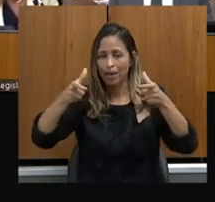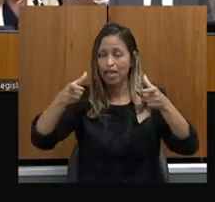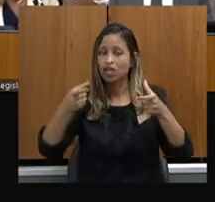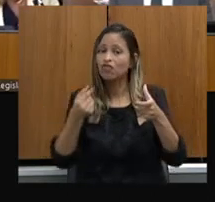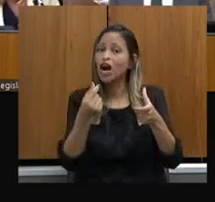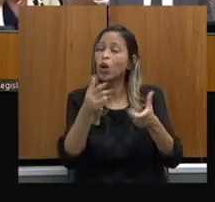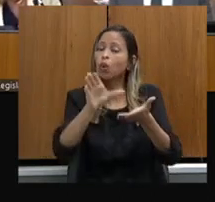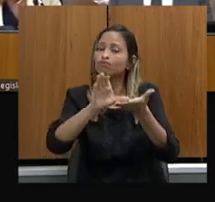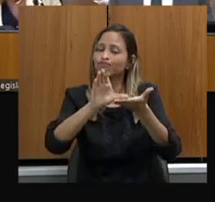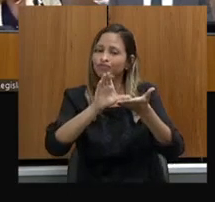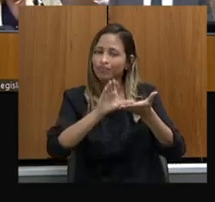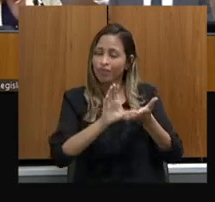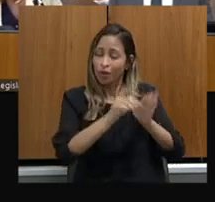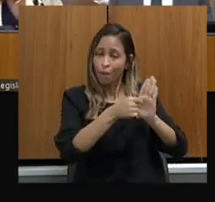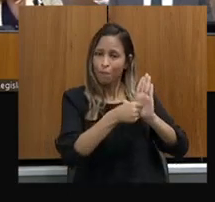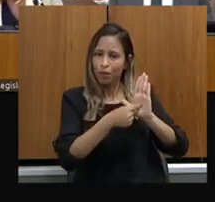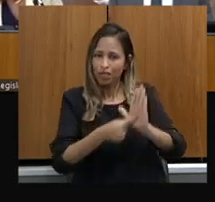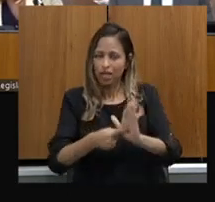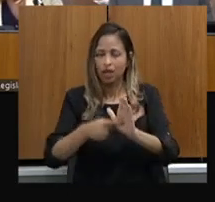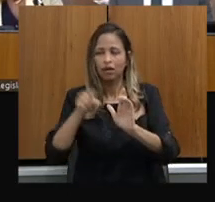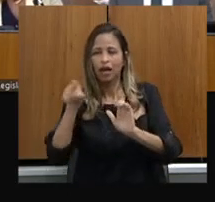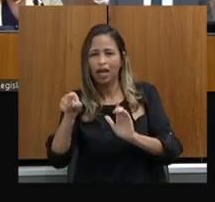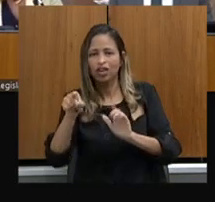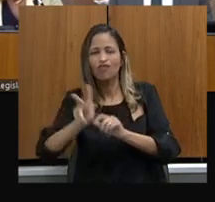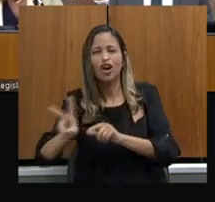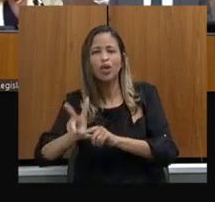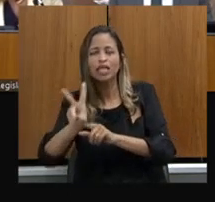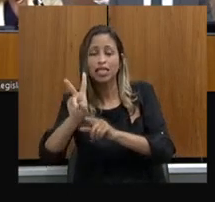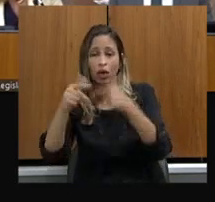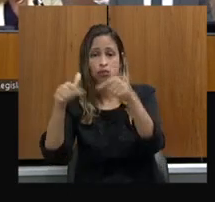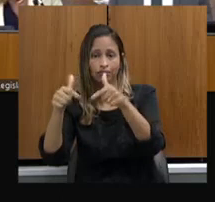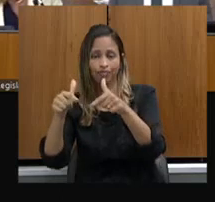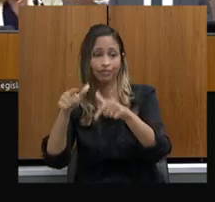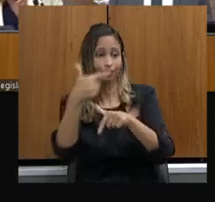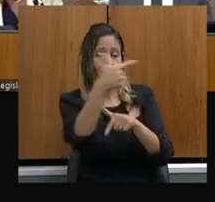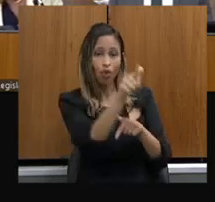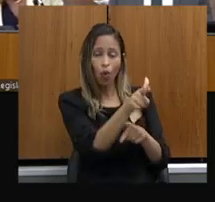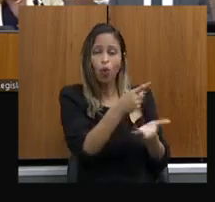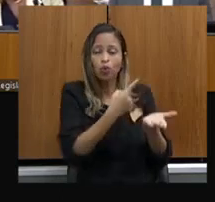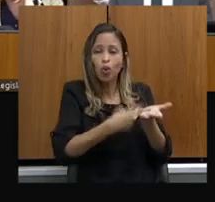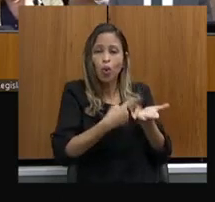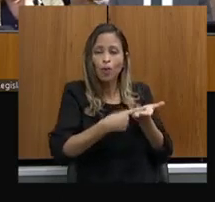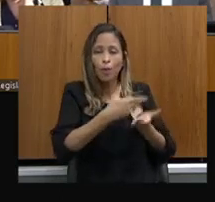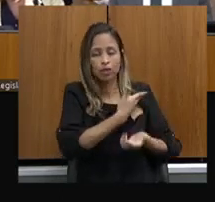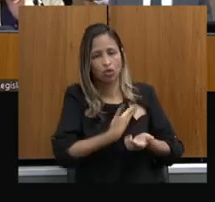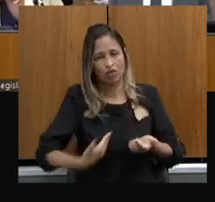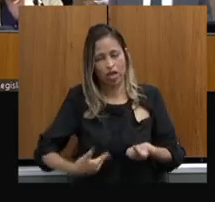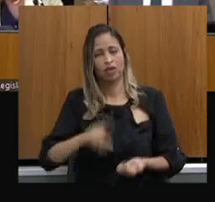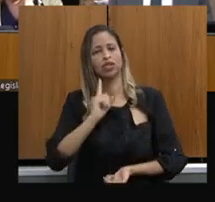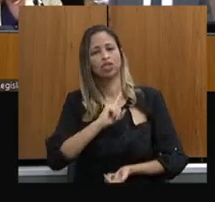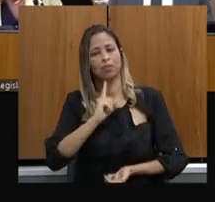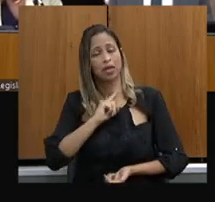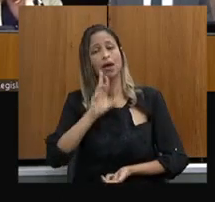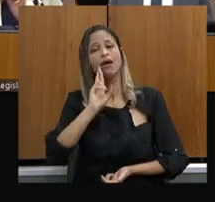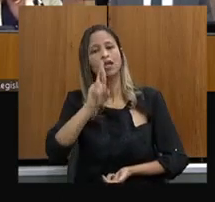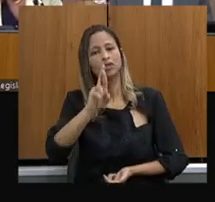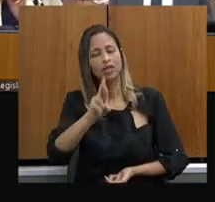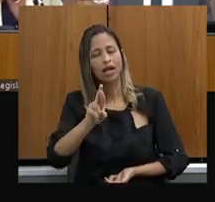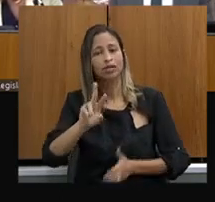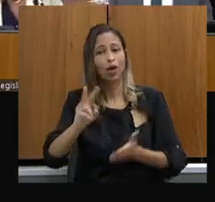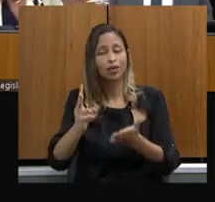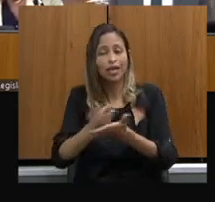dessa ajuda de custo demonstrando por um lado a valorização do Servidor e por outro compromisso do governo de Minas com resultados